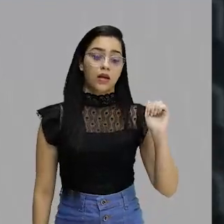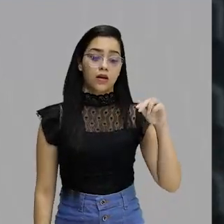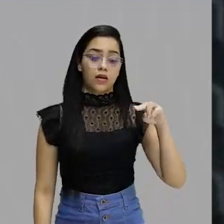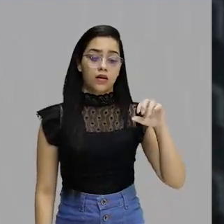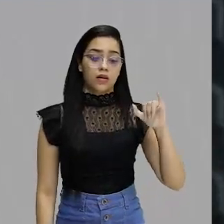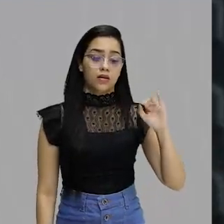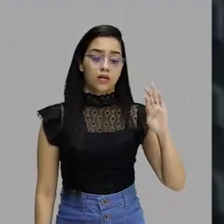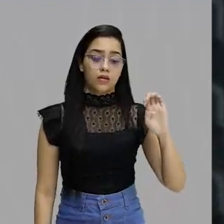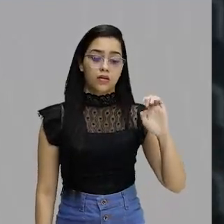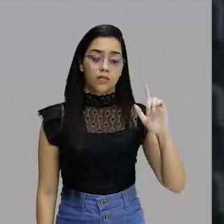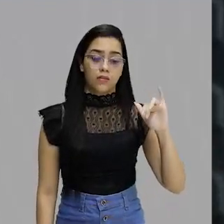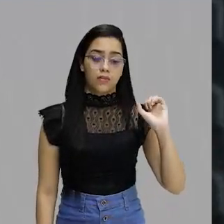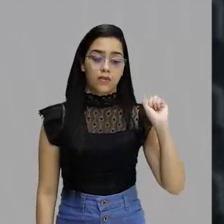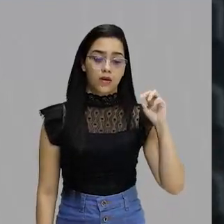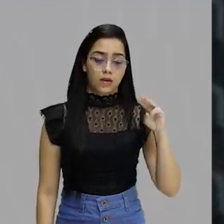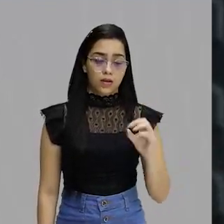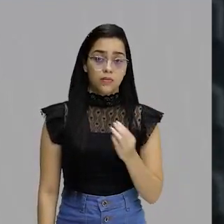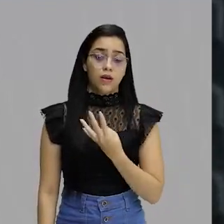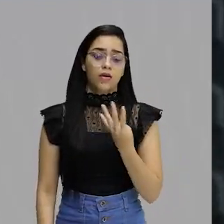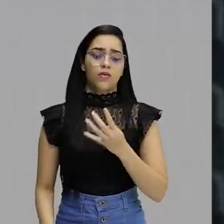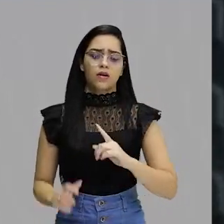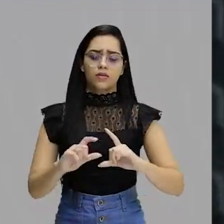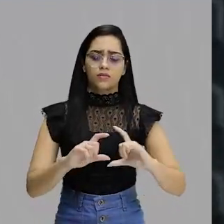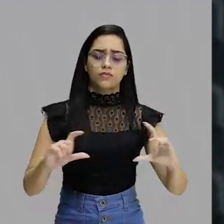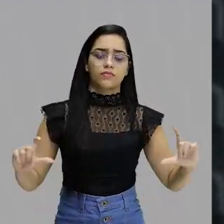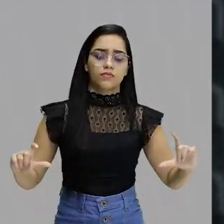Agora, vamos ver a quarta afirmativa.